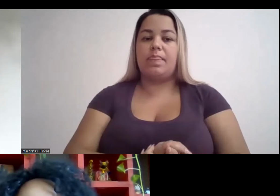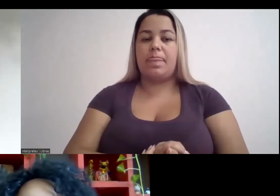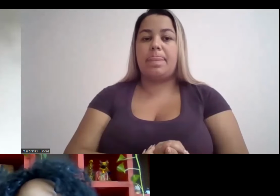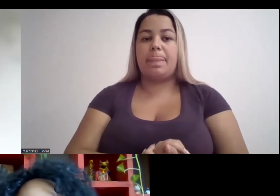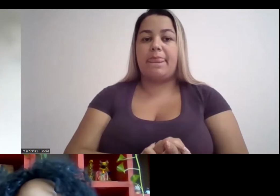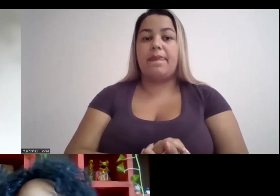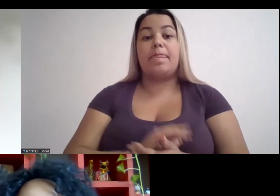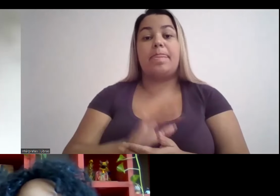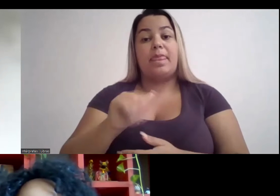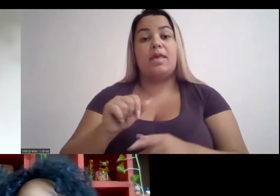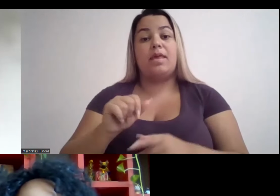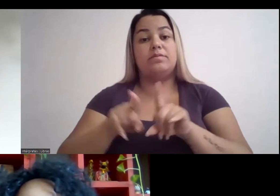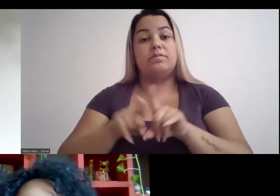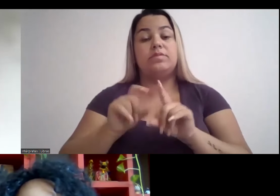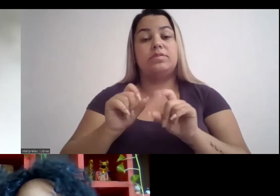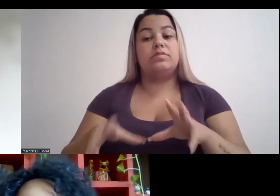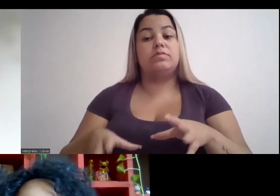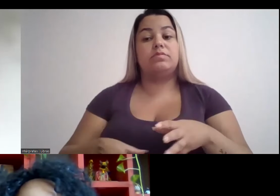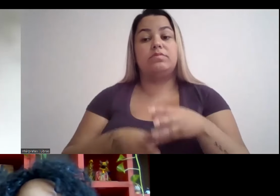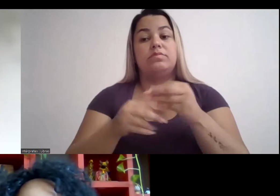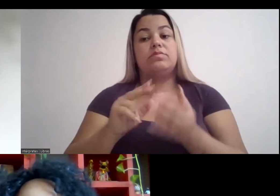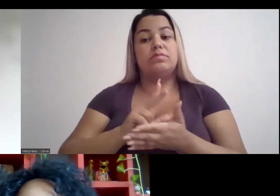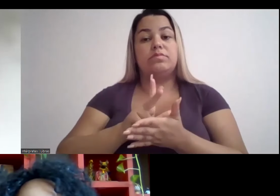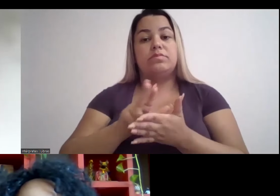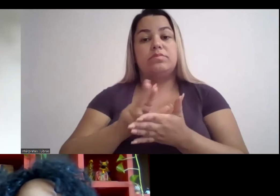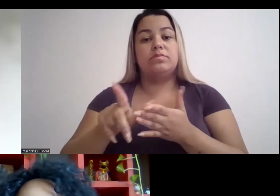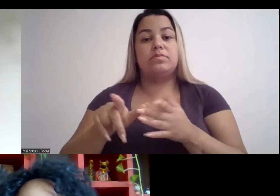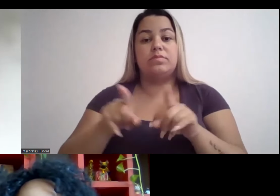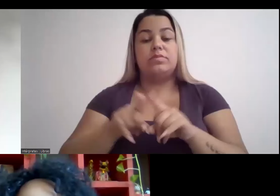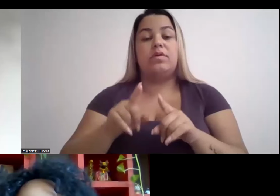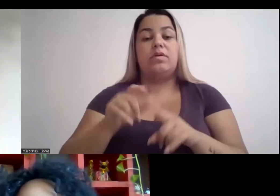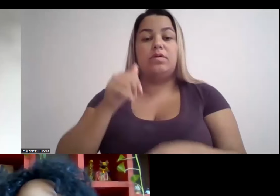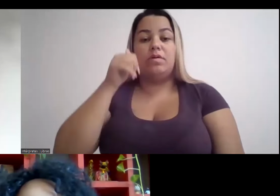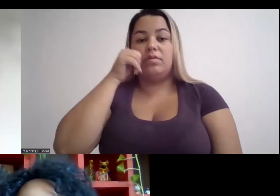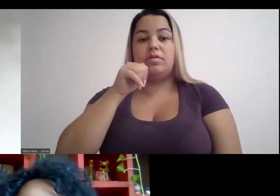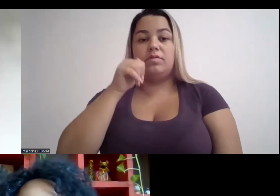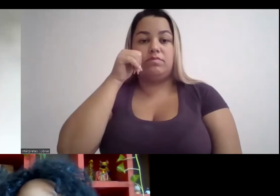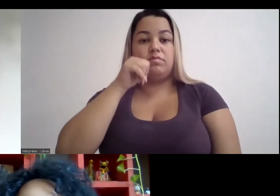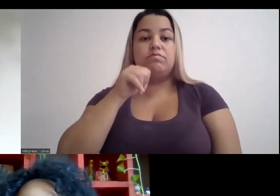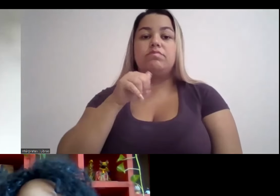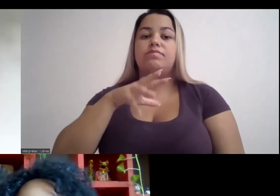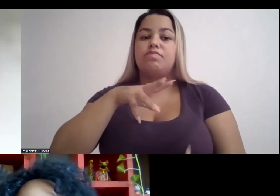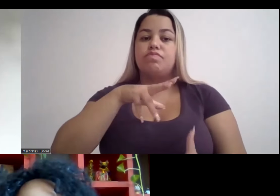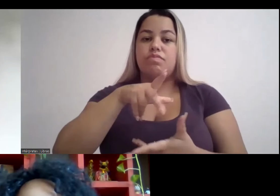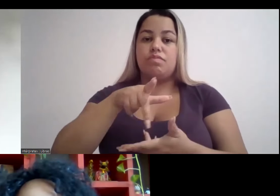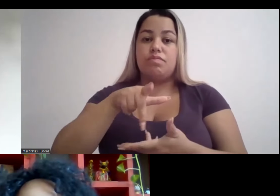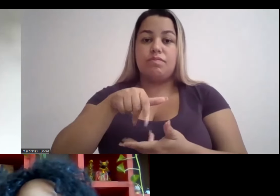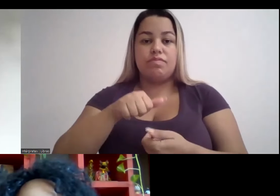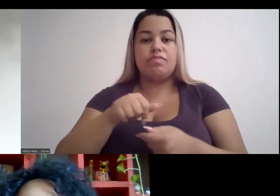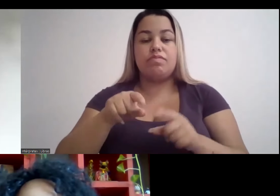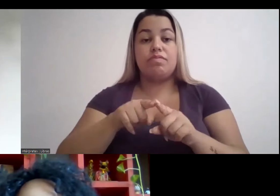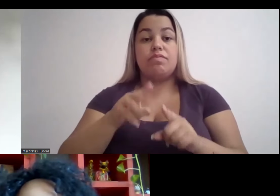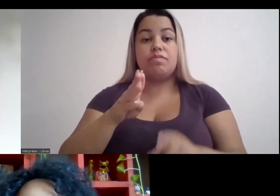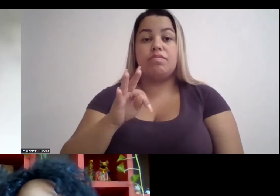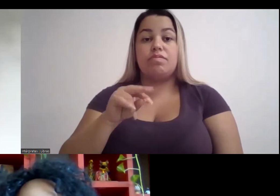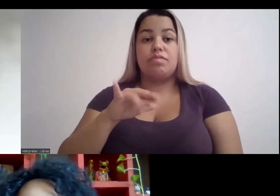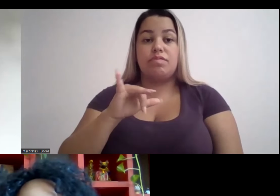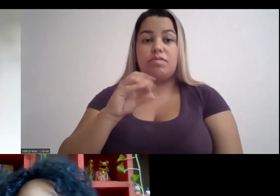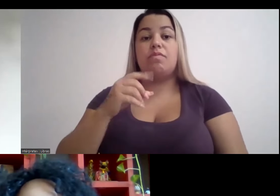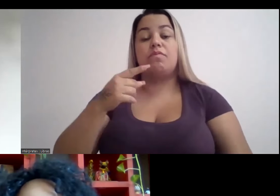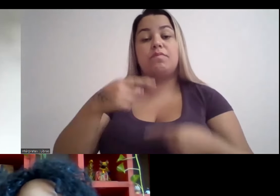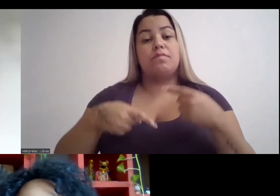evocam as sutilezas que compõem as múltiplas camadas da essência feminina adornadas pelo universo botânico, marcadas por um diálogo